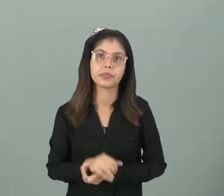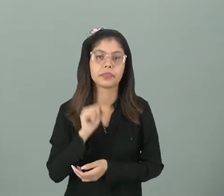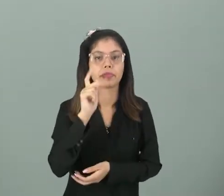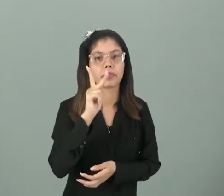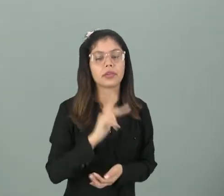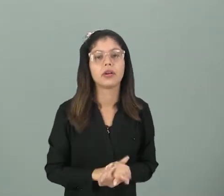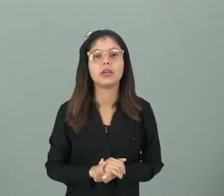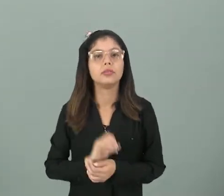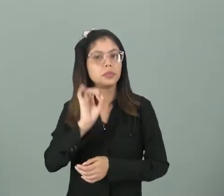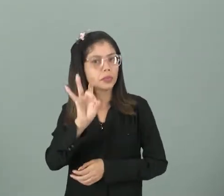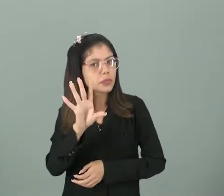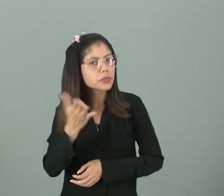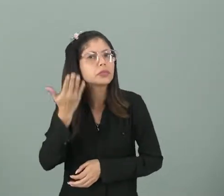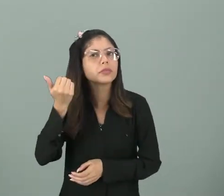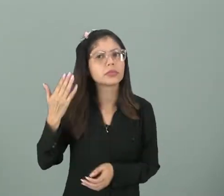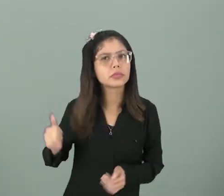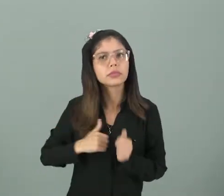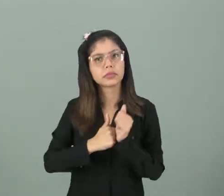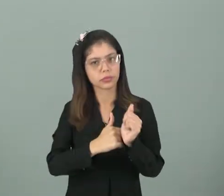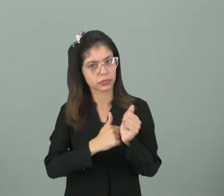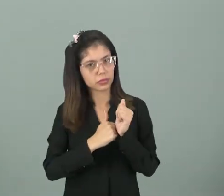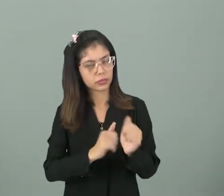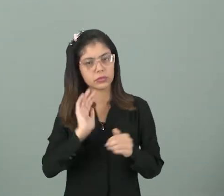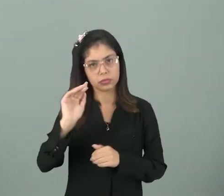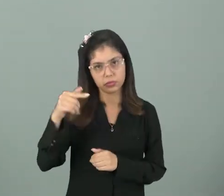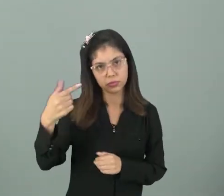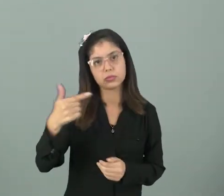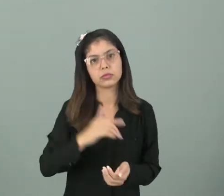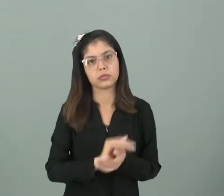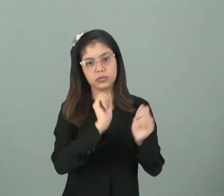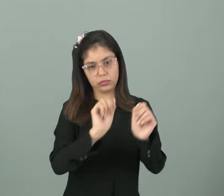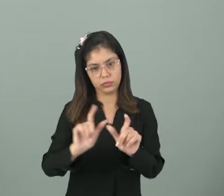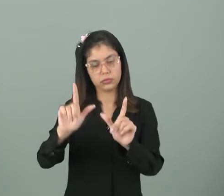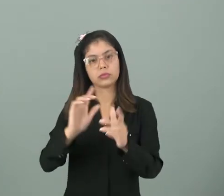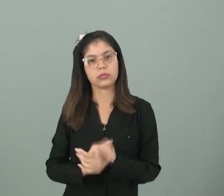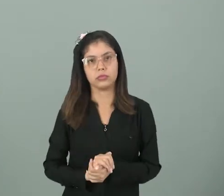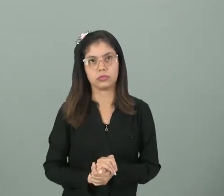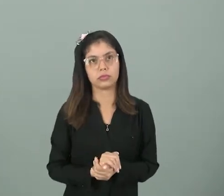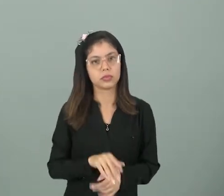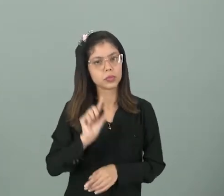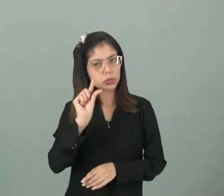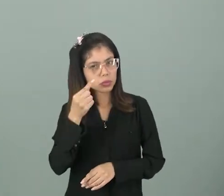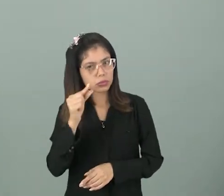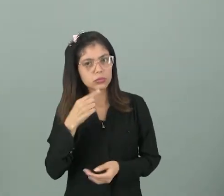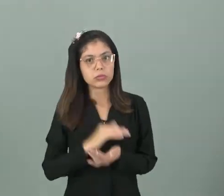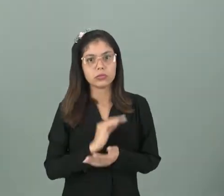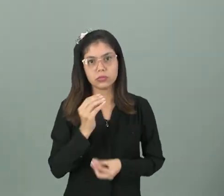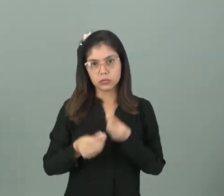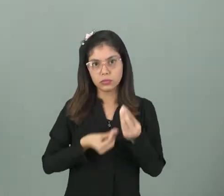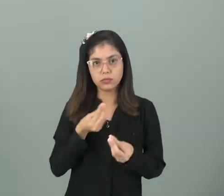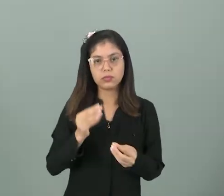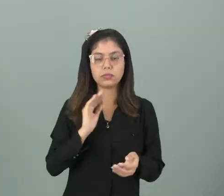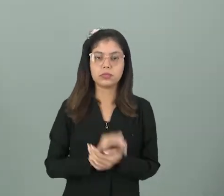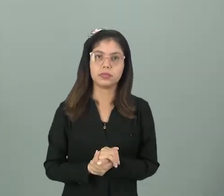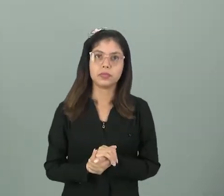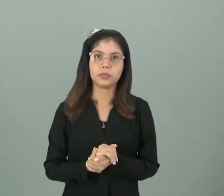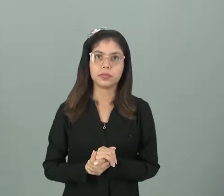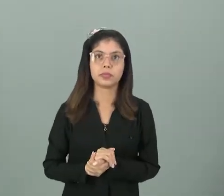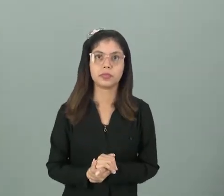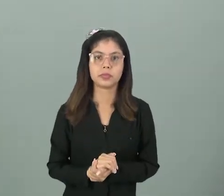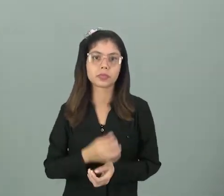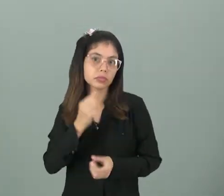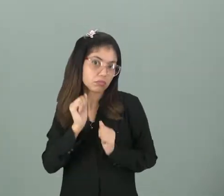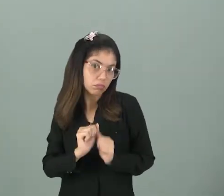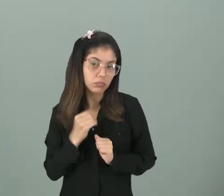tá? Só que antes da gente seguir para os próximos slides e entender um pouquinho de como começou essa questão da taxonomia,